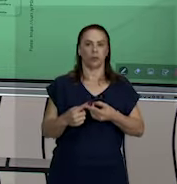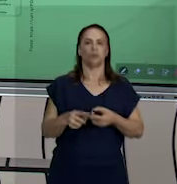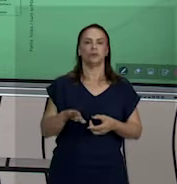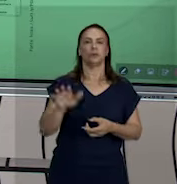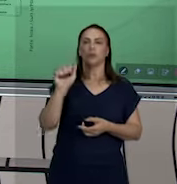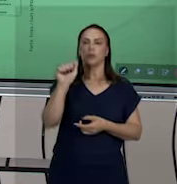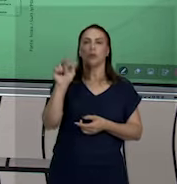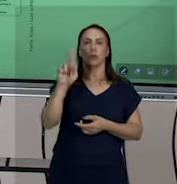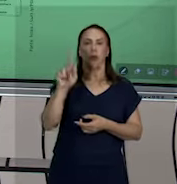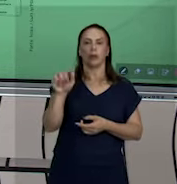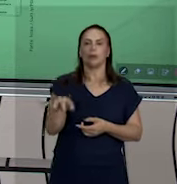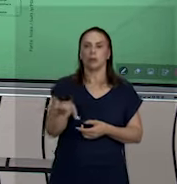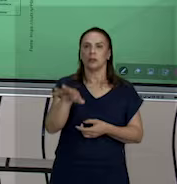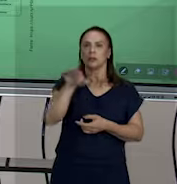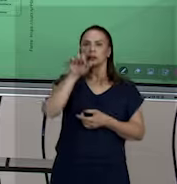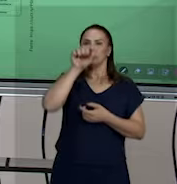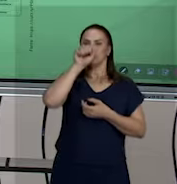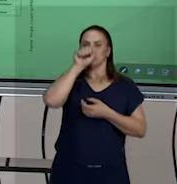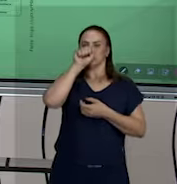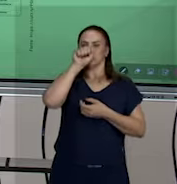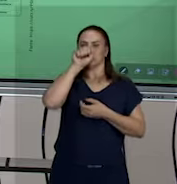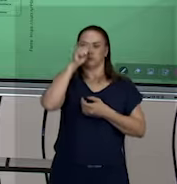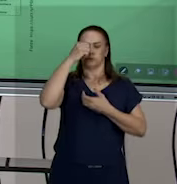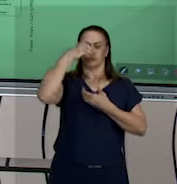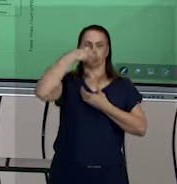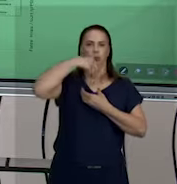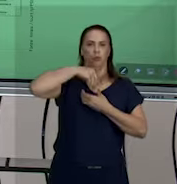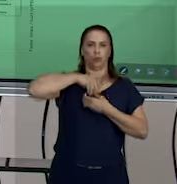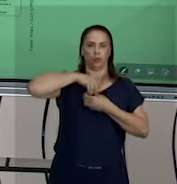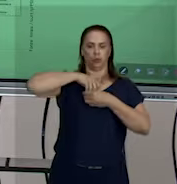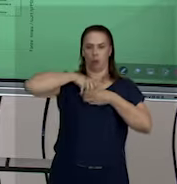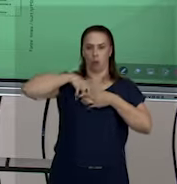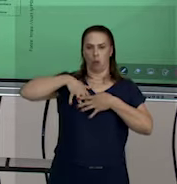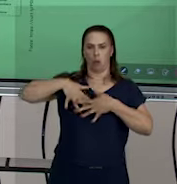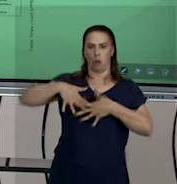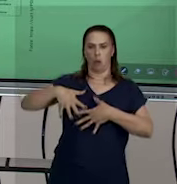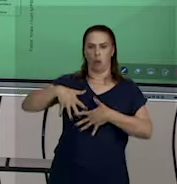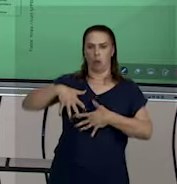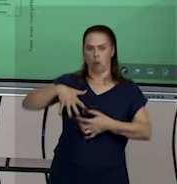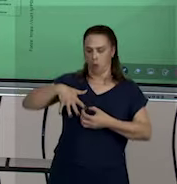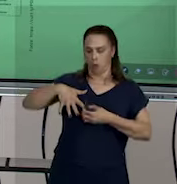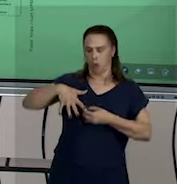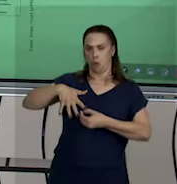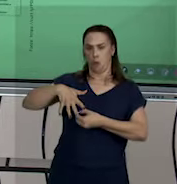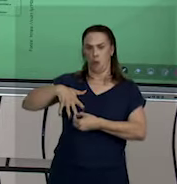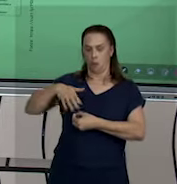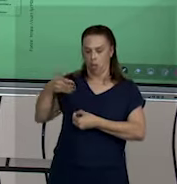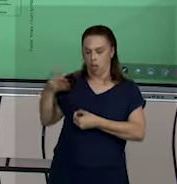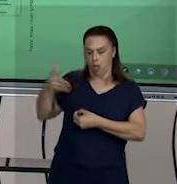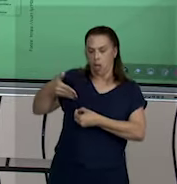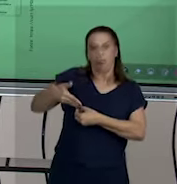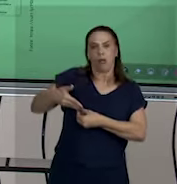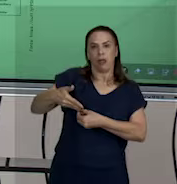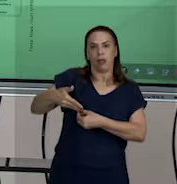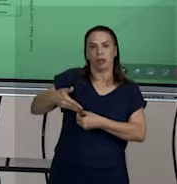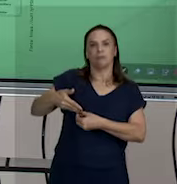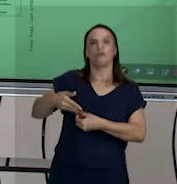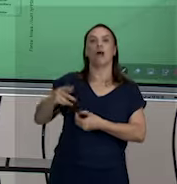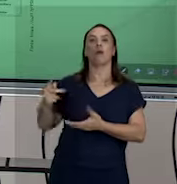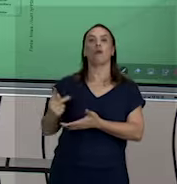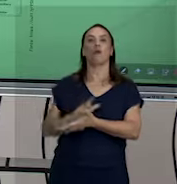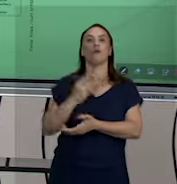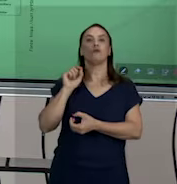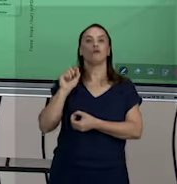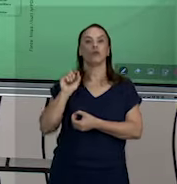vai acontecer o que nós chamamos de troca gasosa, que é quando o oxigênio entra,